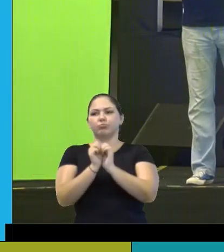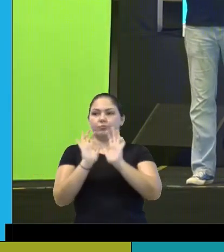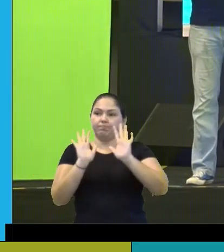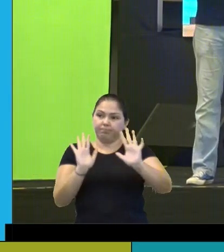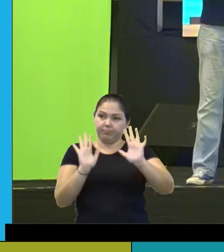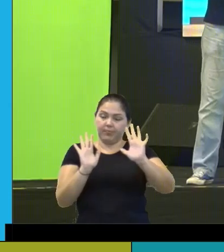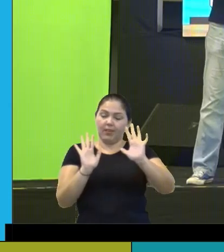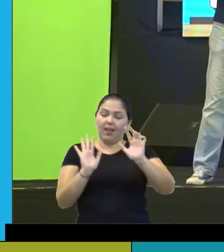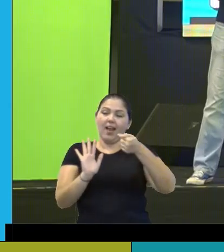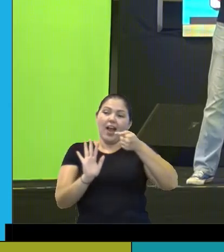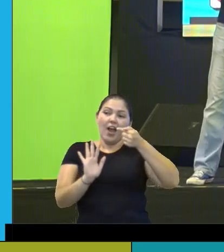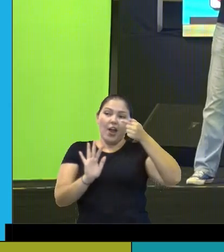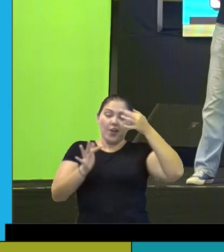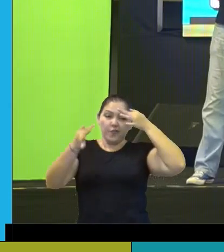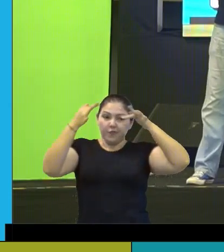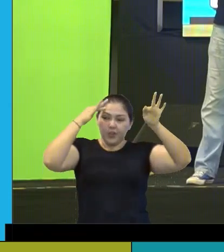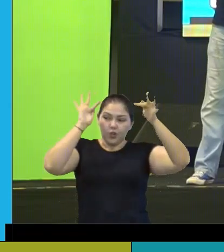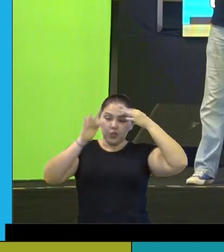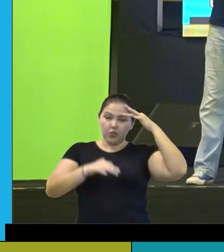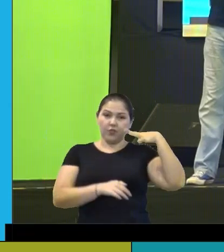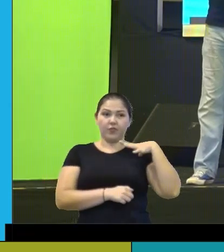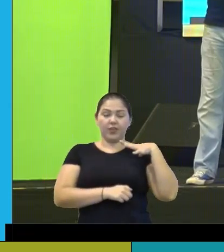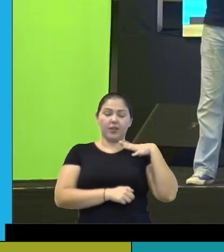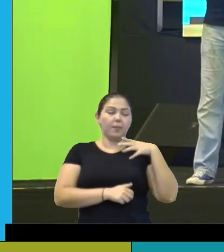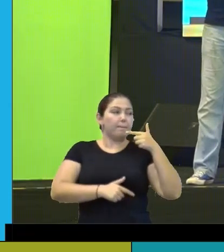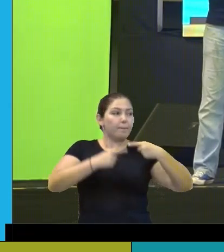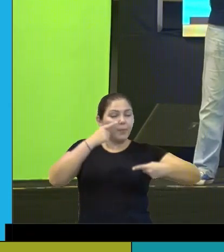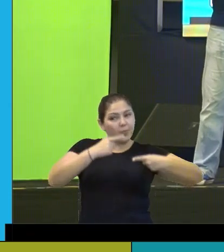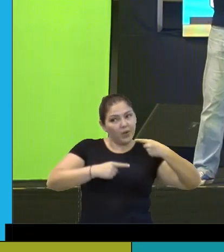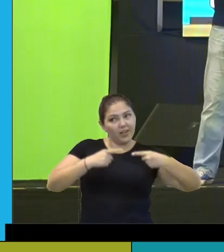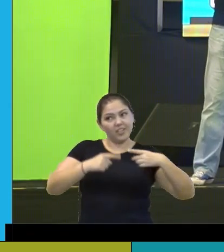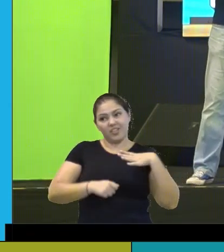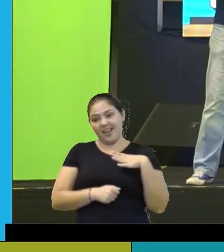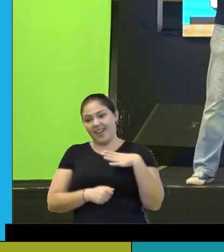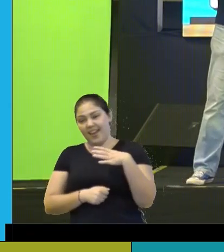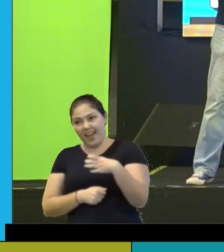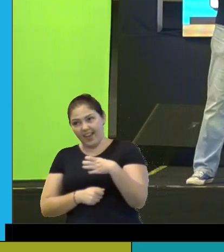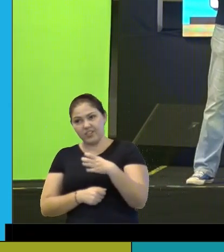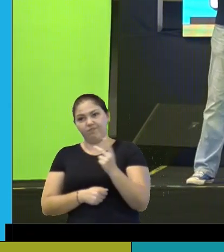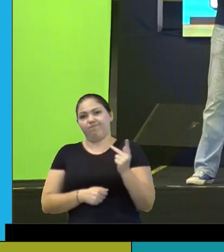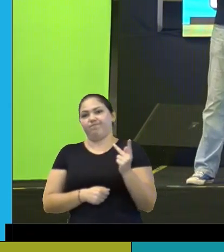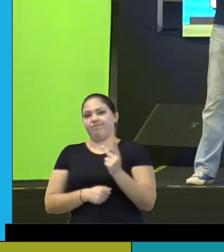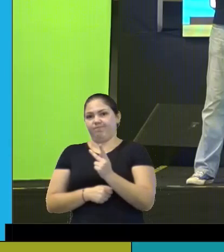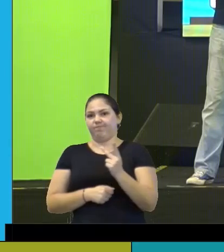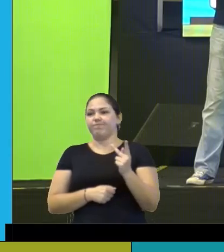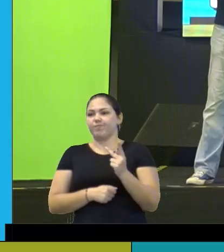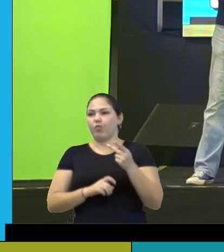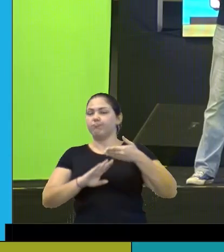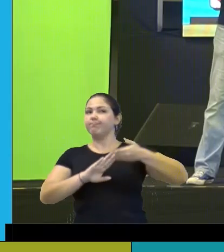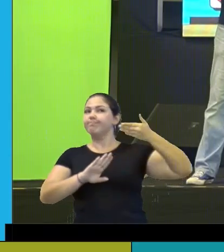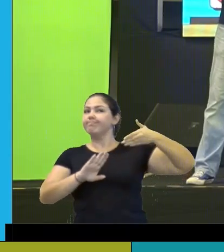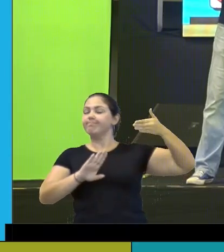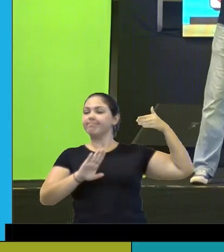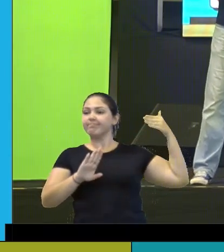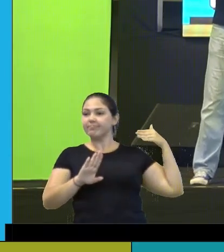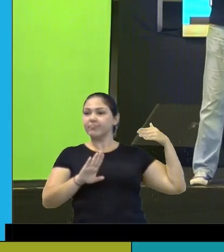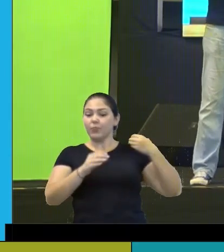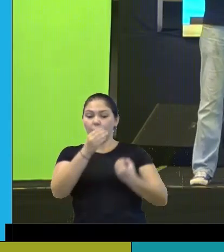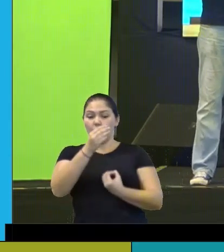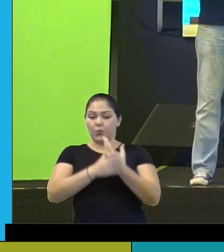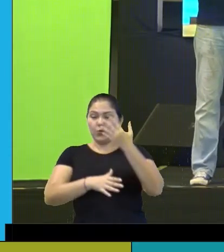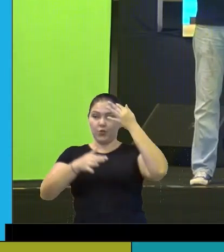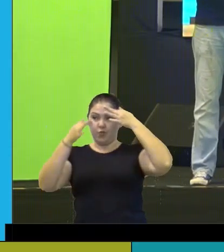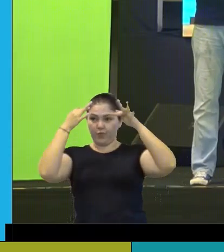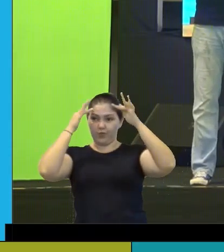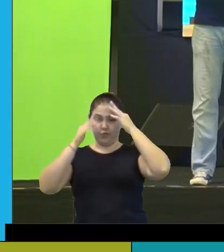filosofia política e ética, é fundamental destacar também que desde que a filosofia surge, esses temas